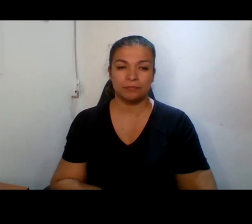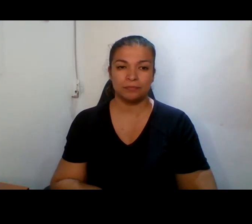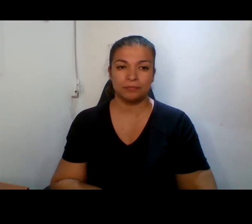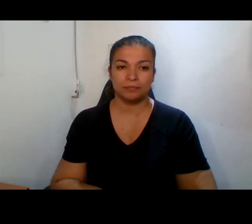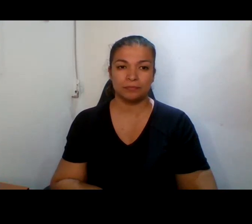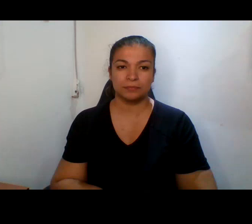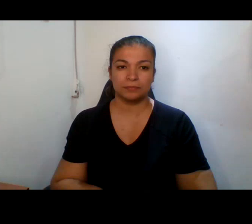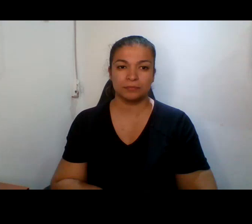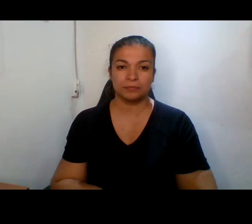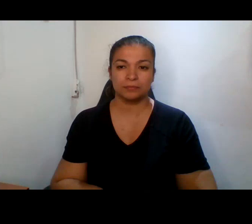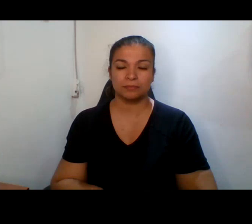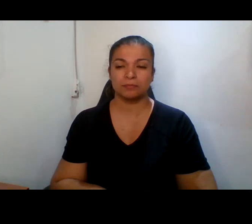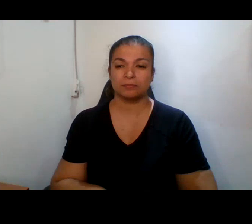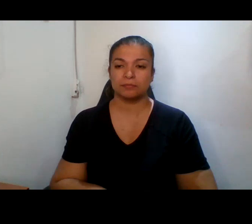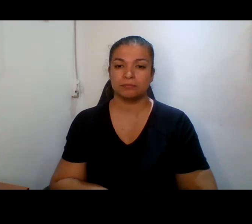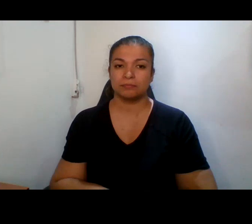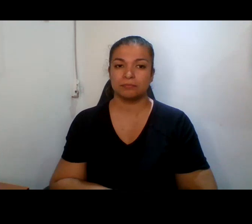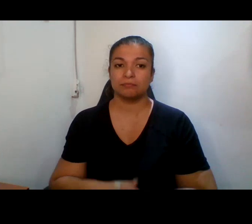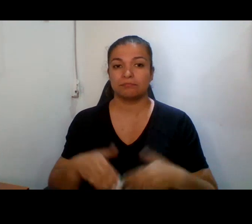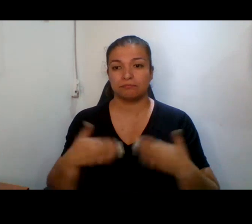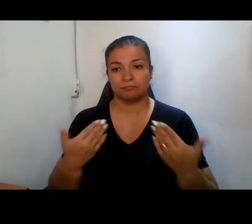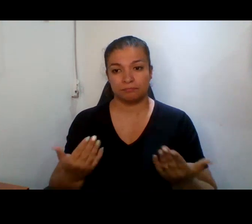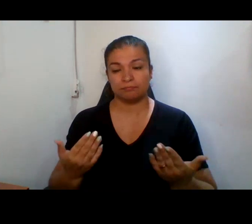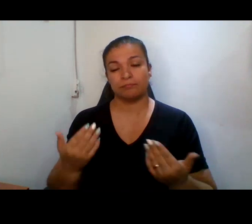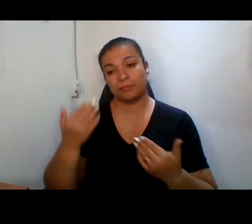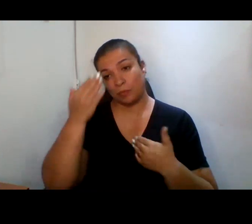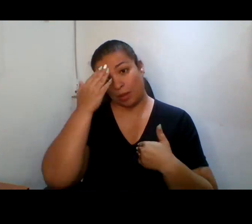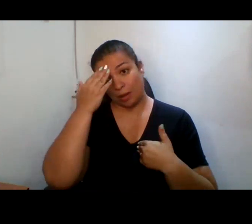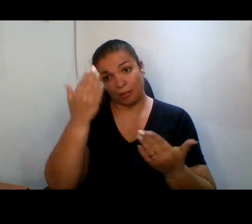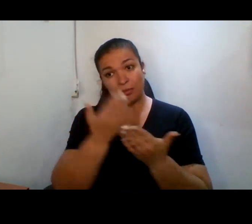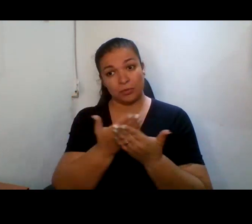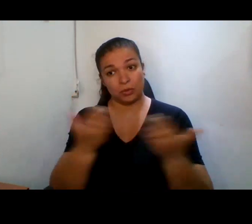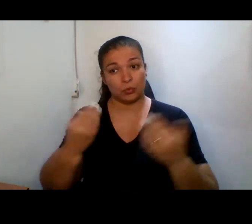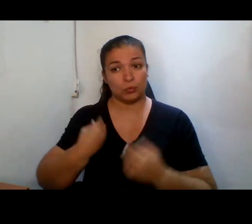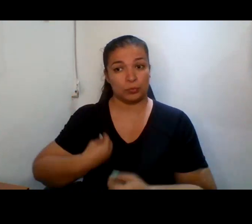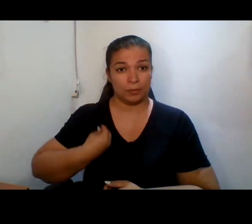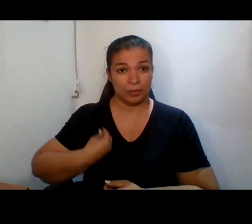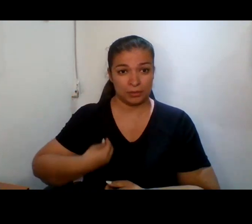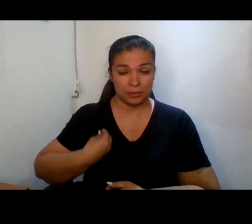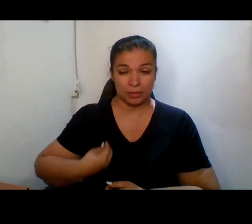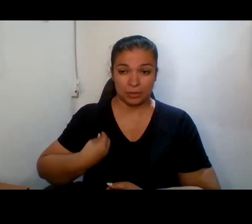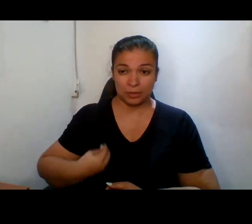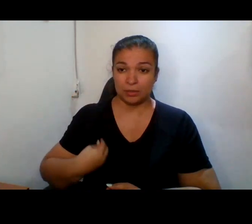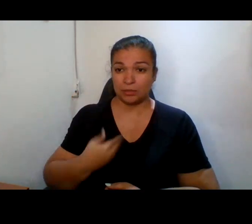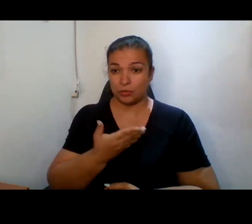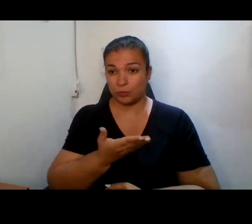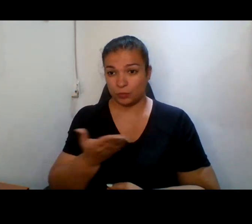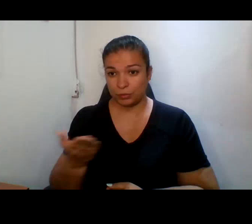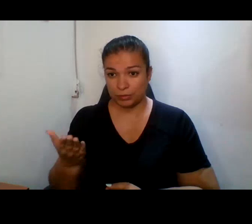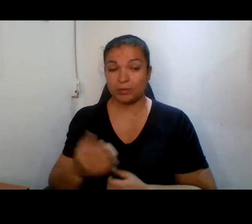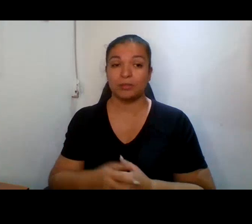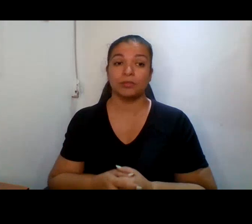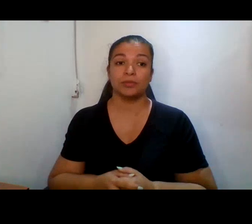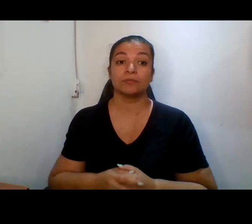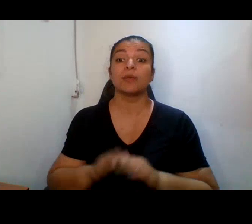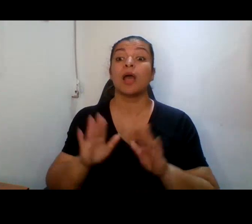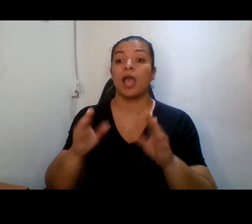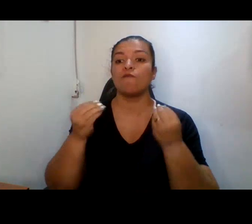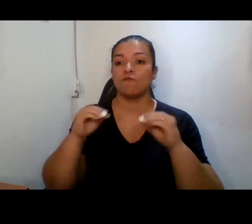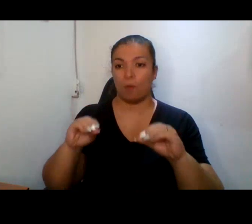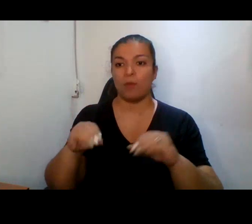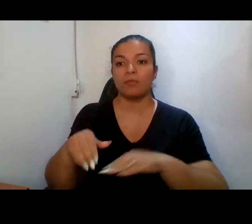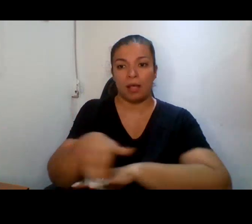Então, pessoal, eu agradeço a presença de cada um de vocês, né? Ah, vou colocar o endereço do